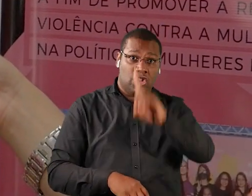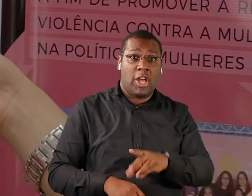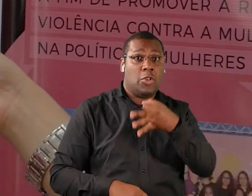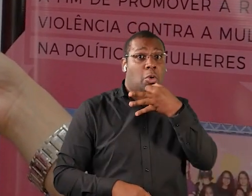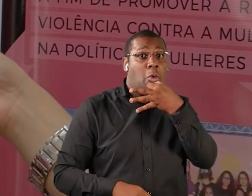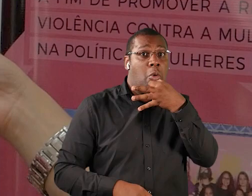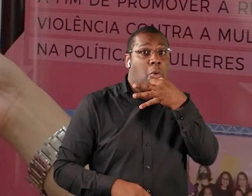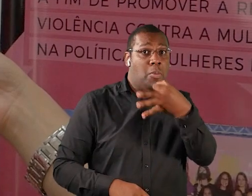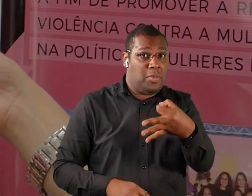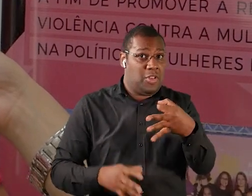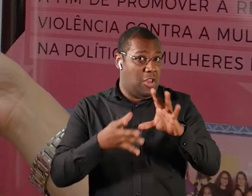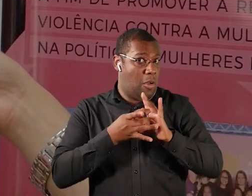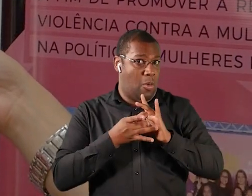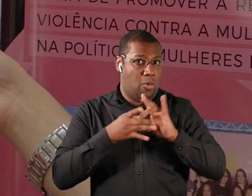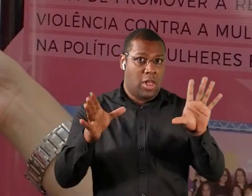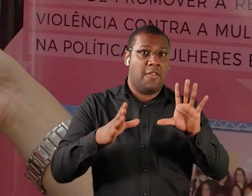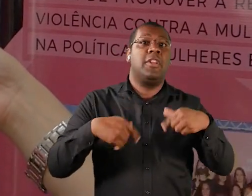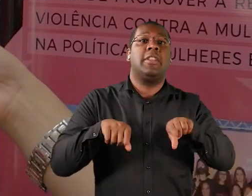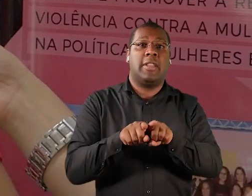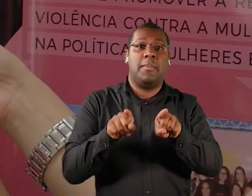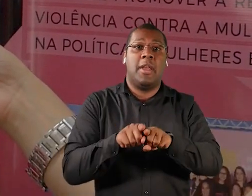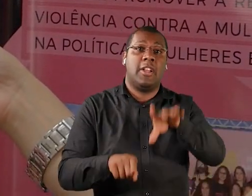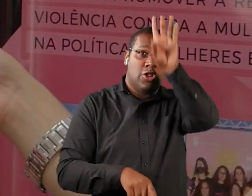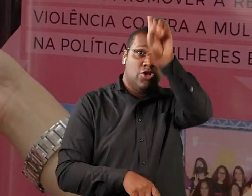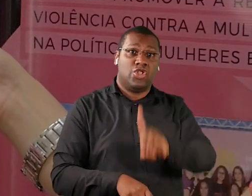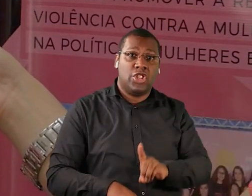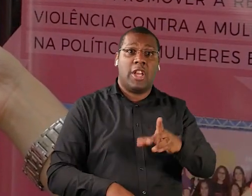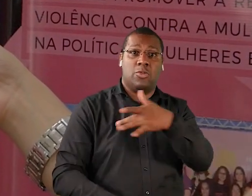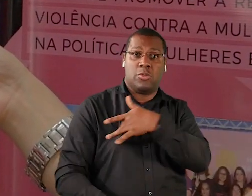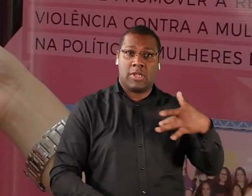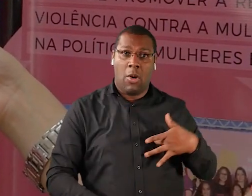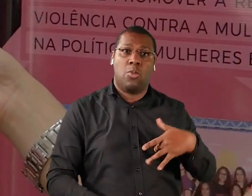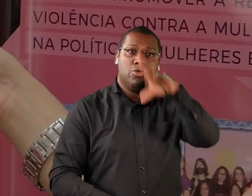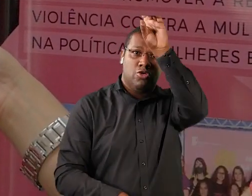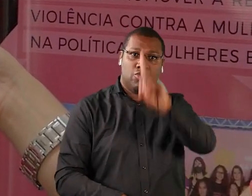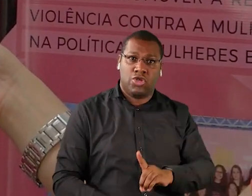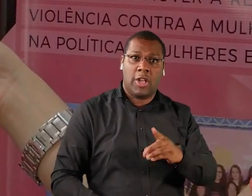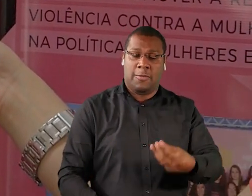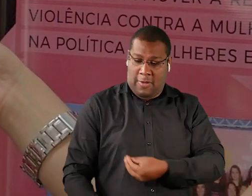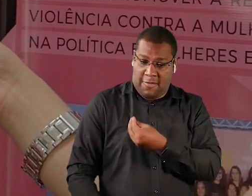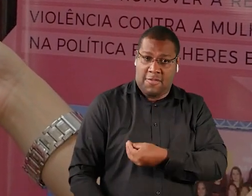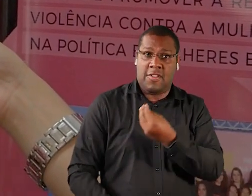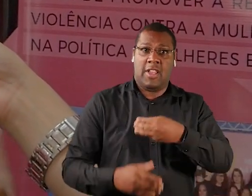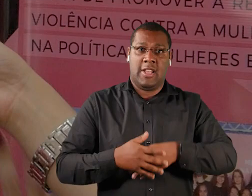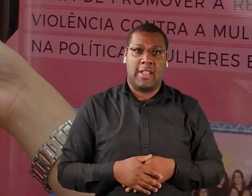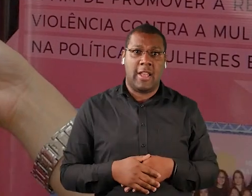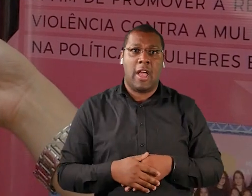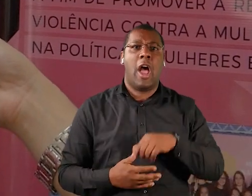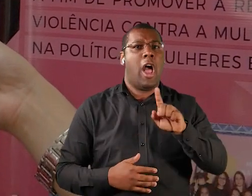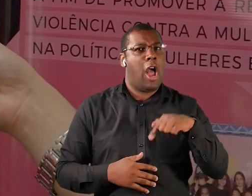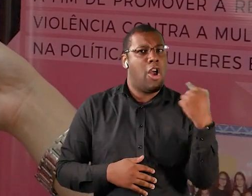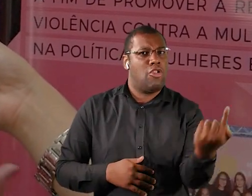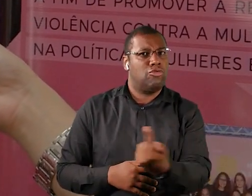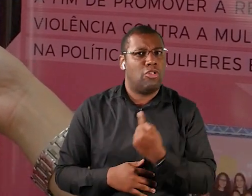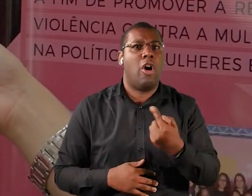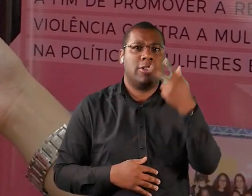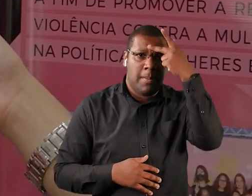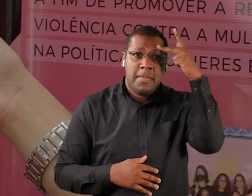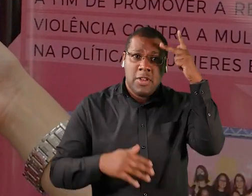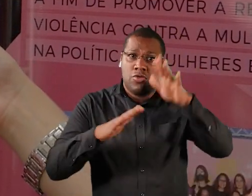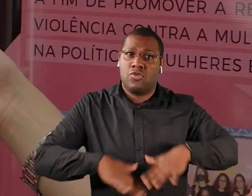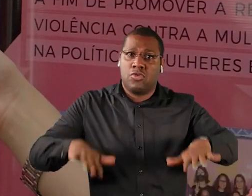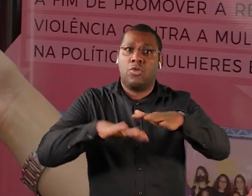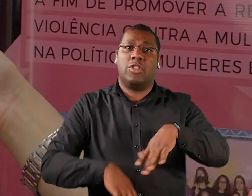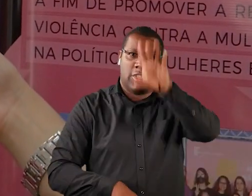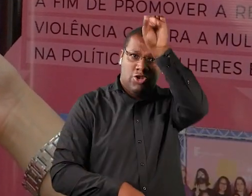expressão de liberdade, liberdade de expressão, direito à saúde, direito à vida. E será que todos nós estamos